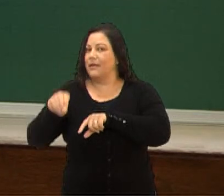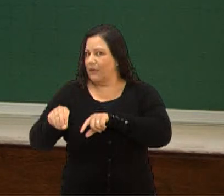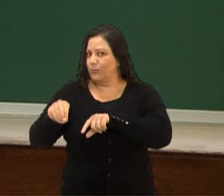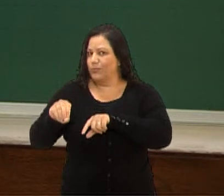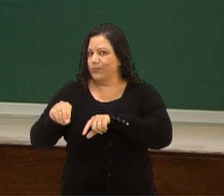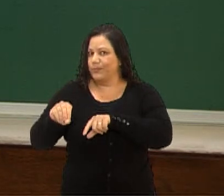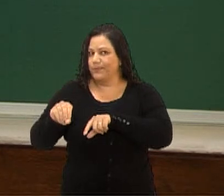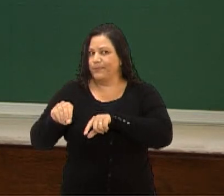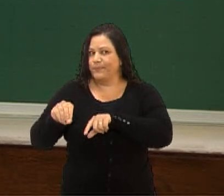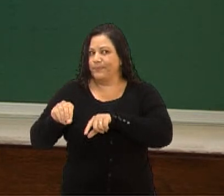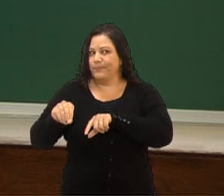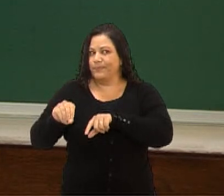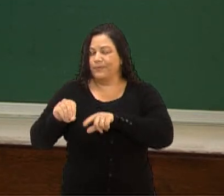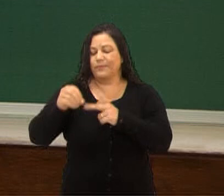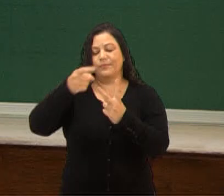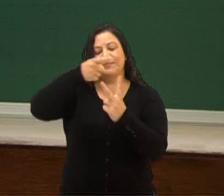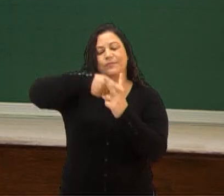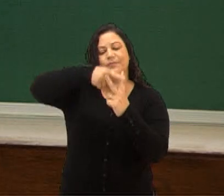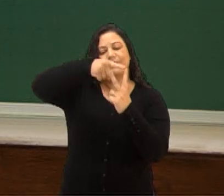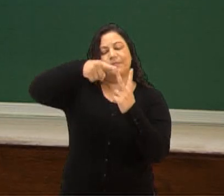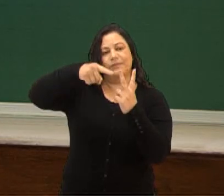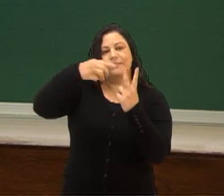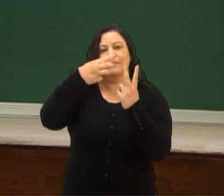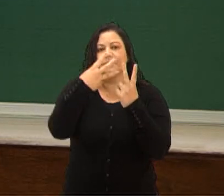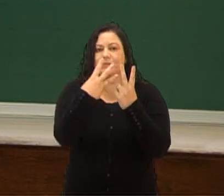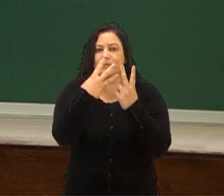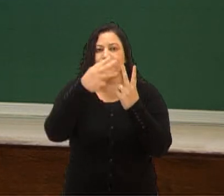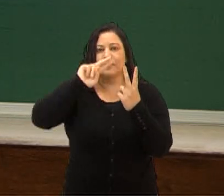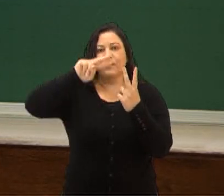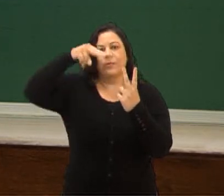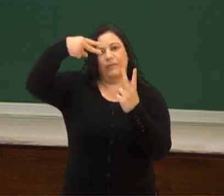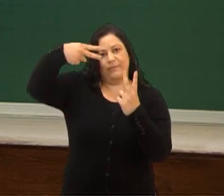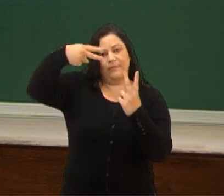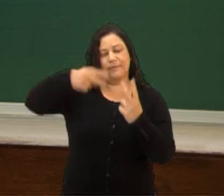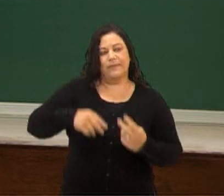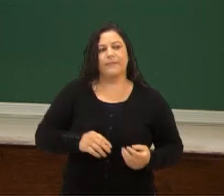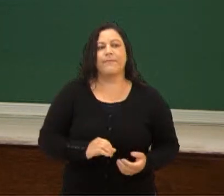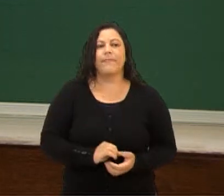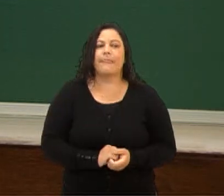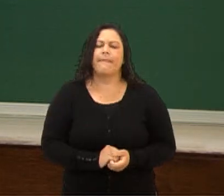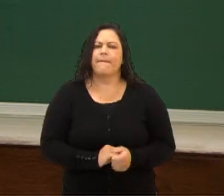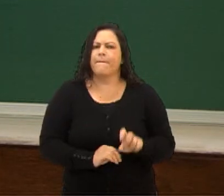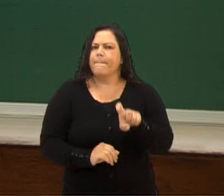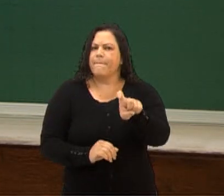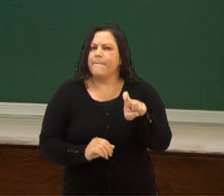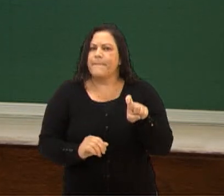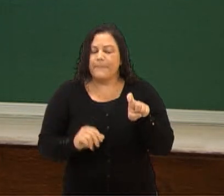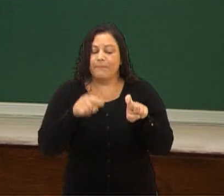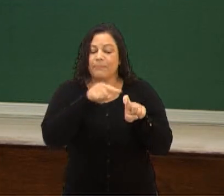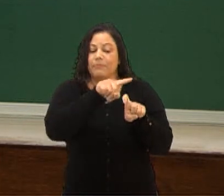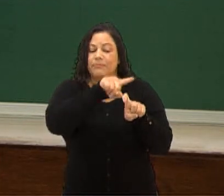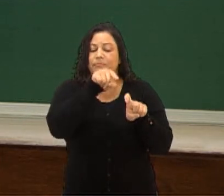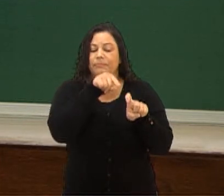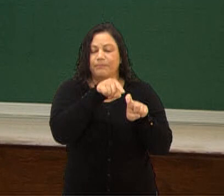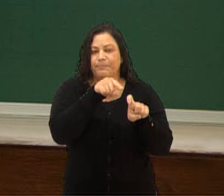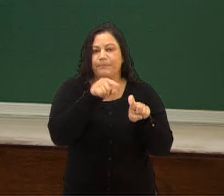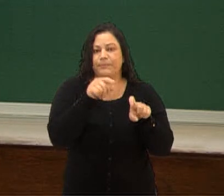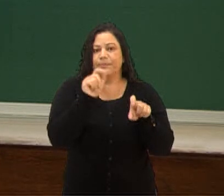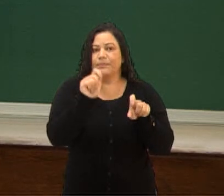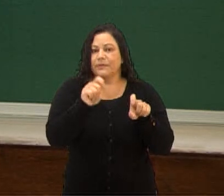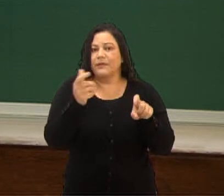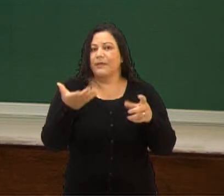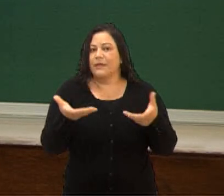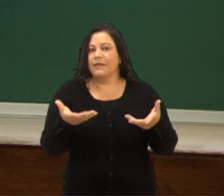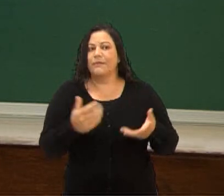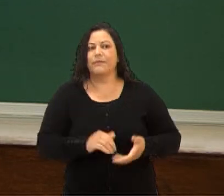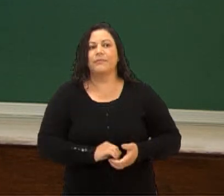ao quadrado, raiz de 3 sobre 2. Então, o que entra aqui no lugar do x, na verdade, é o tamanhozinho da aresta. Lembrando,